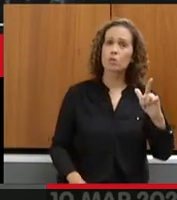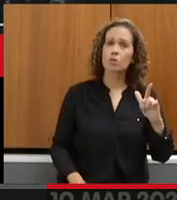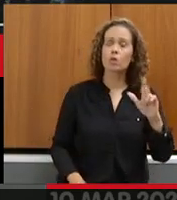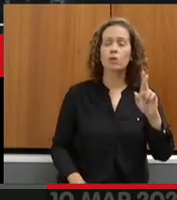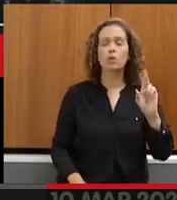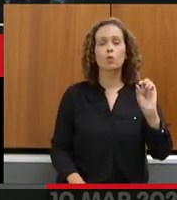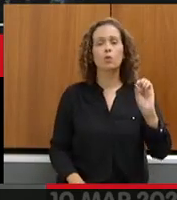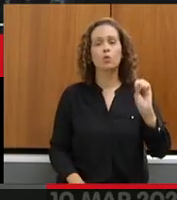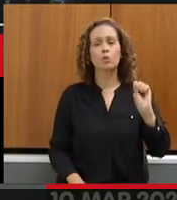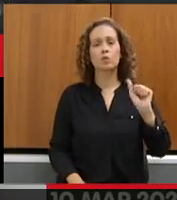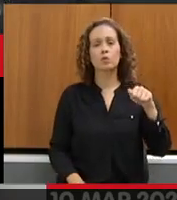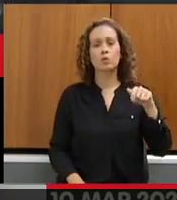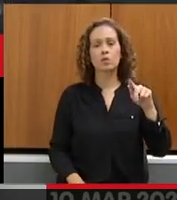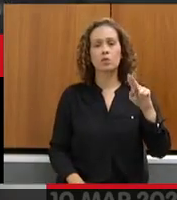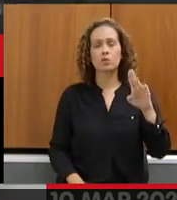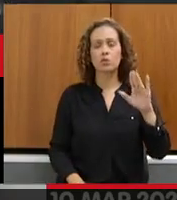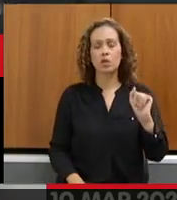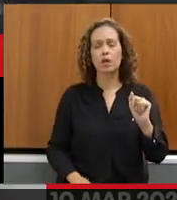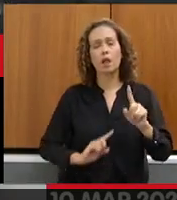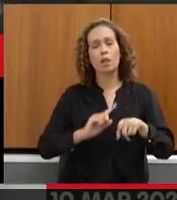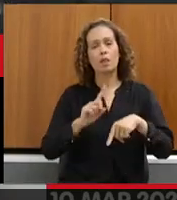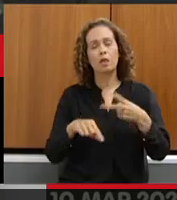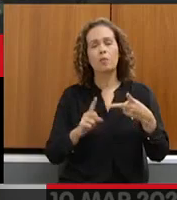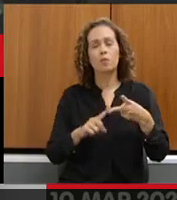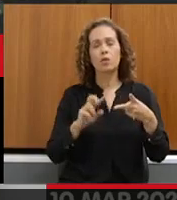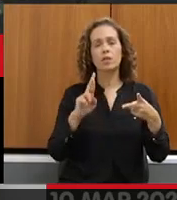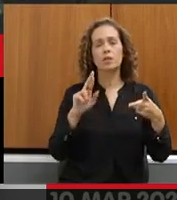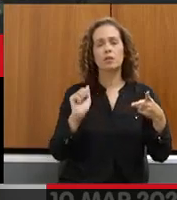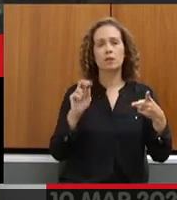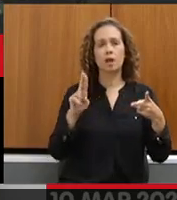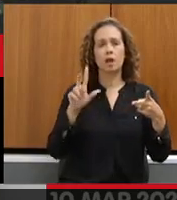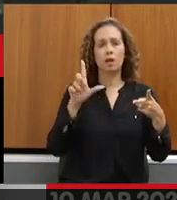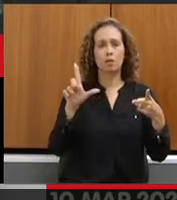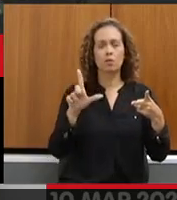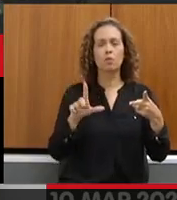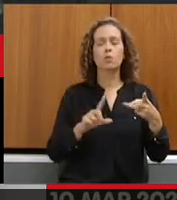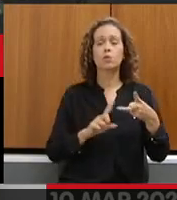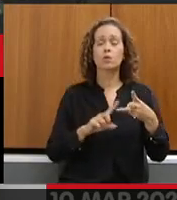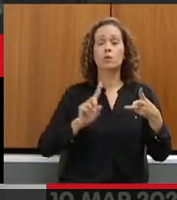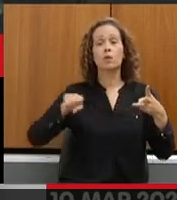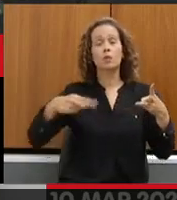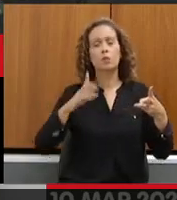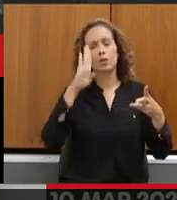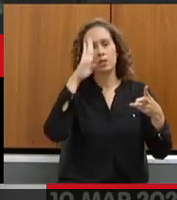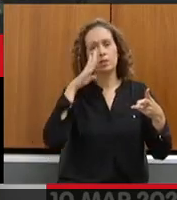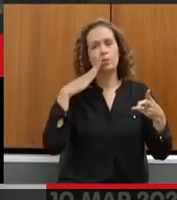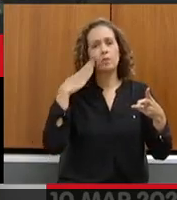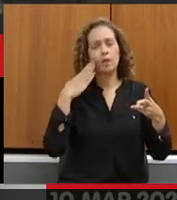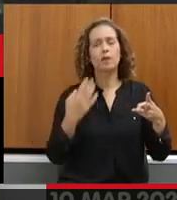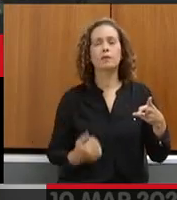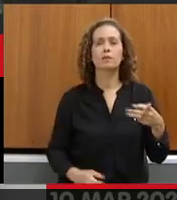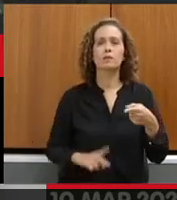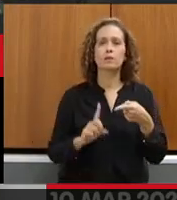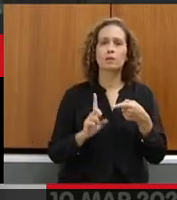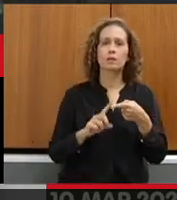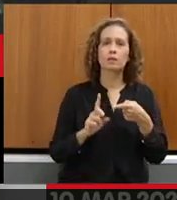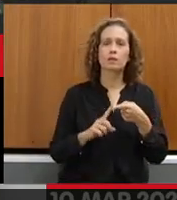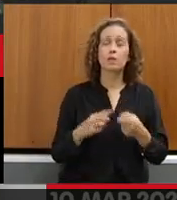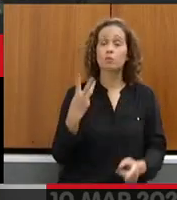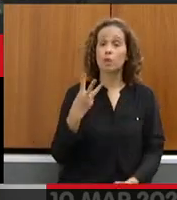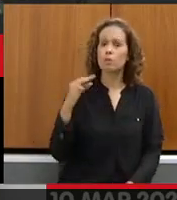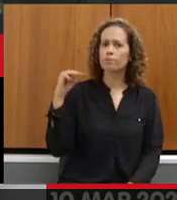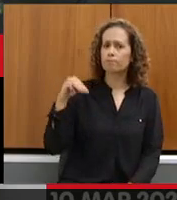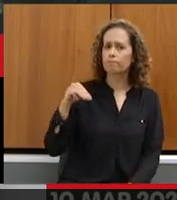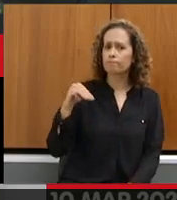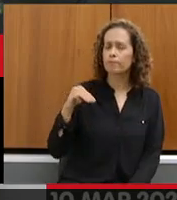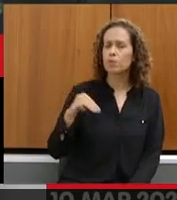Rosângela Reis e em seguida de Raul Belém logo em seguida Deputado a Beatriz Cerqueira com a palavra pelo prazo